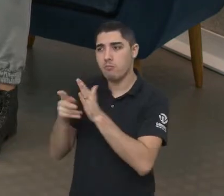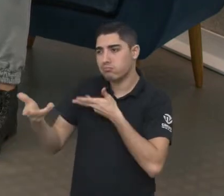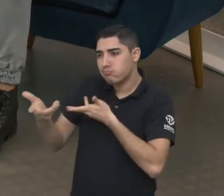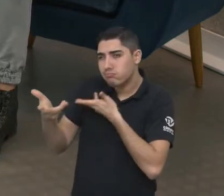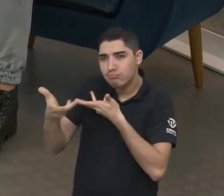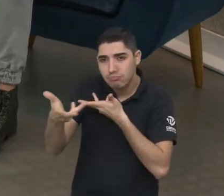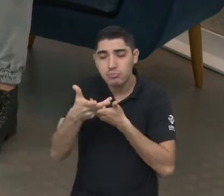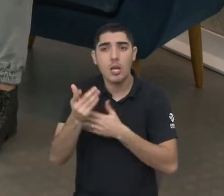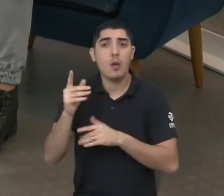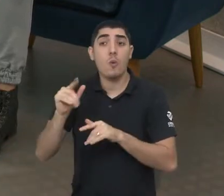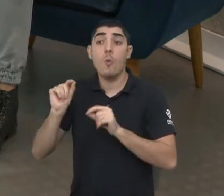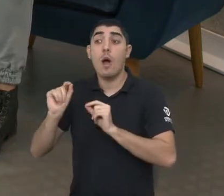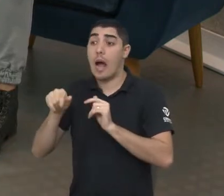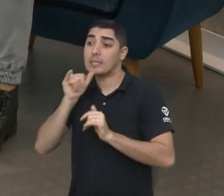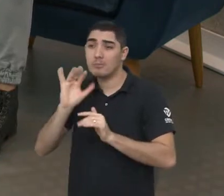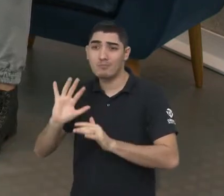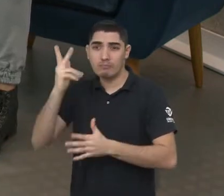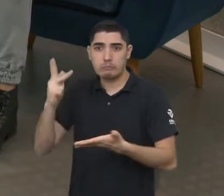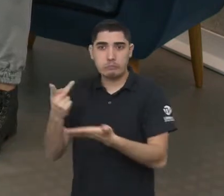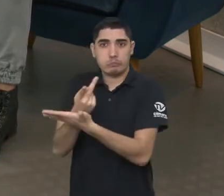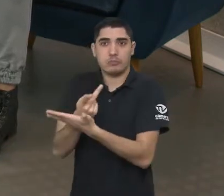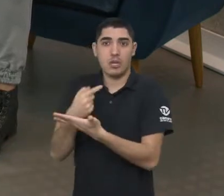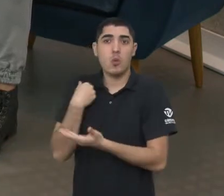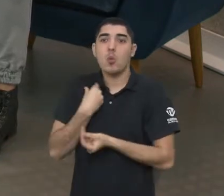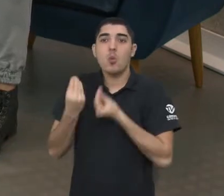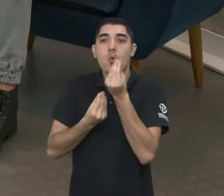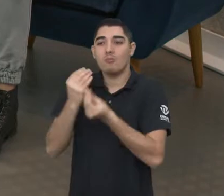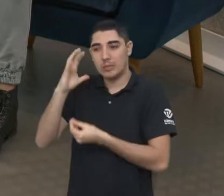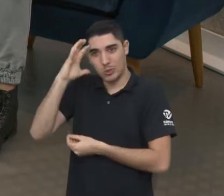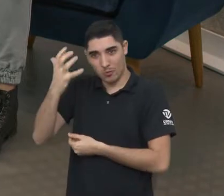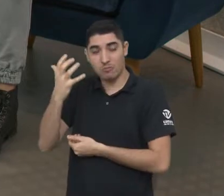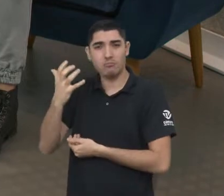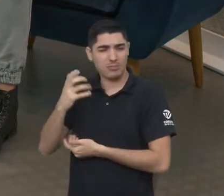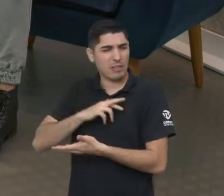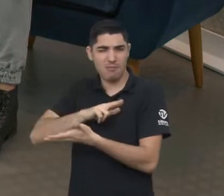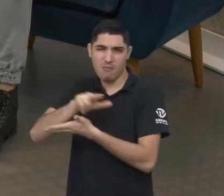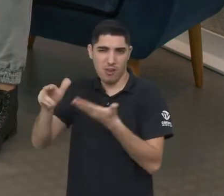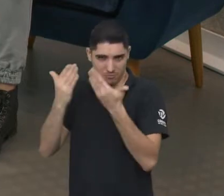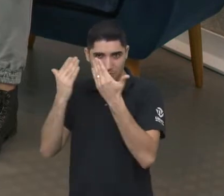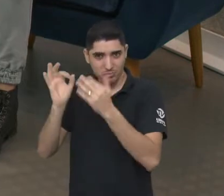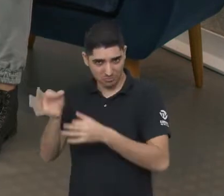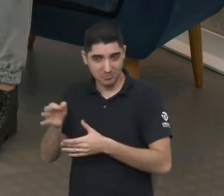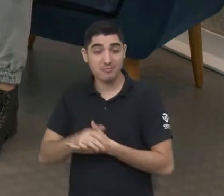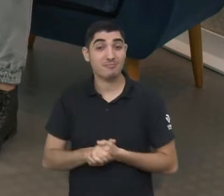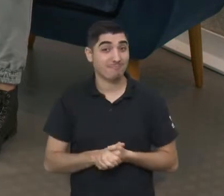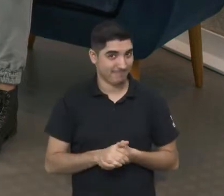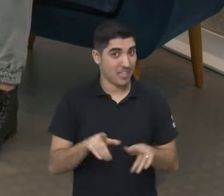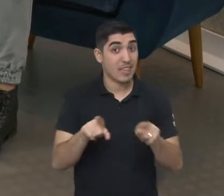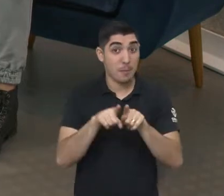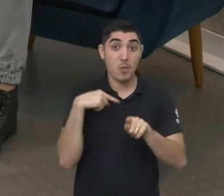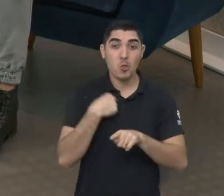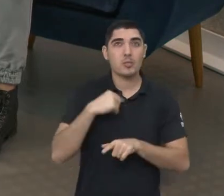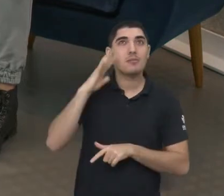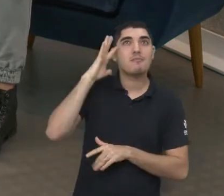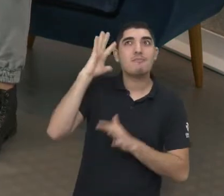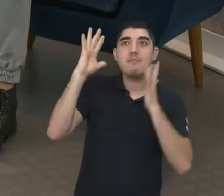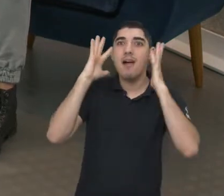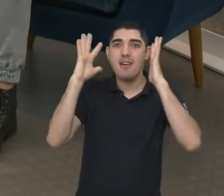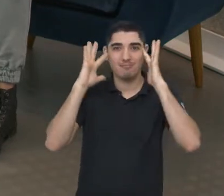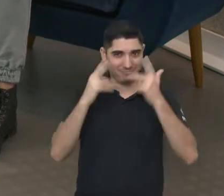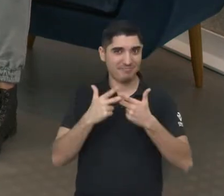relações, como que a gente lida com uma situação, né? Então, ela é muito mais abrangente, não é mesmo? Até do que a gente pensa, não é